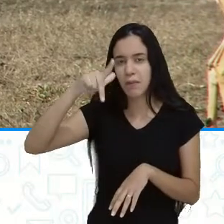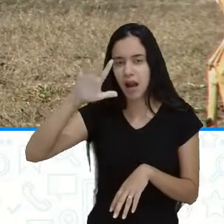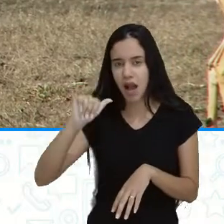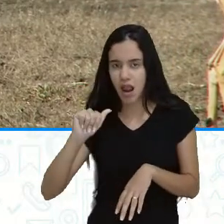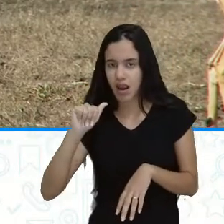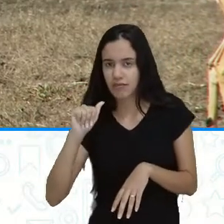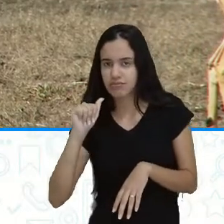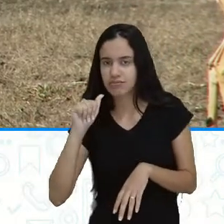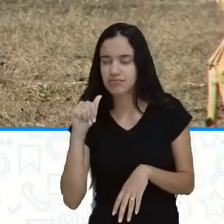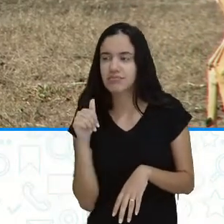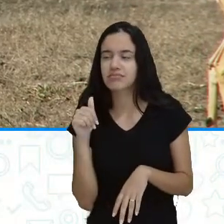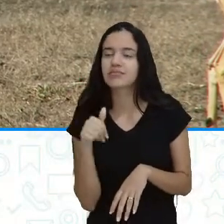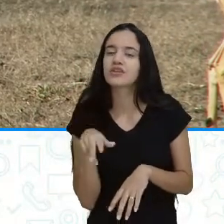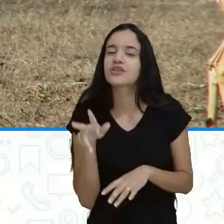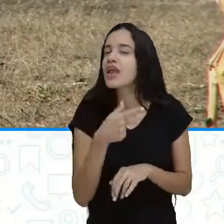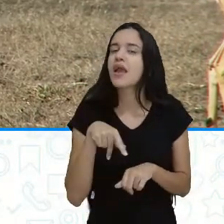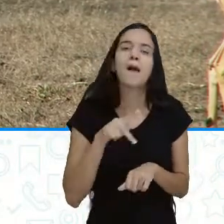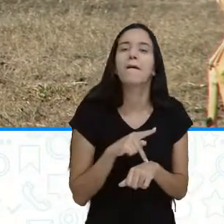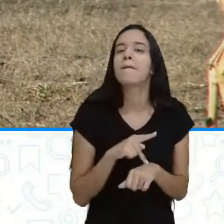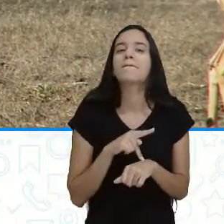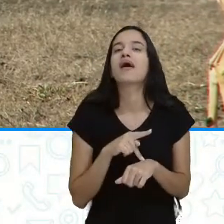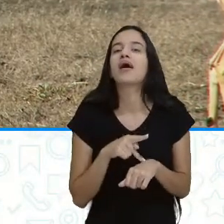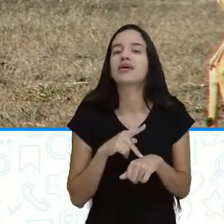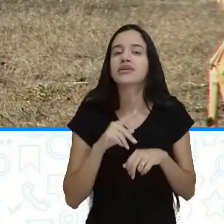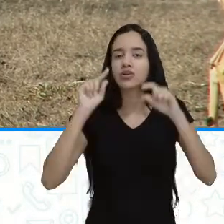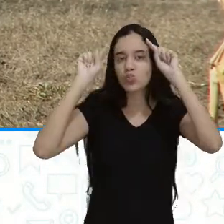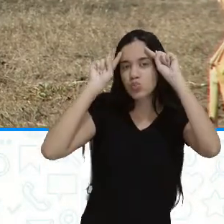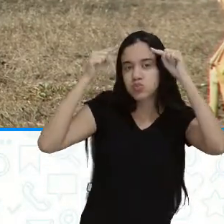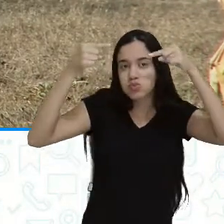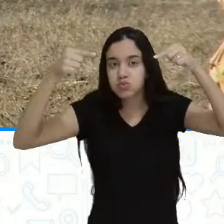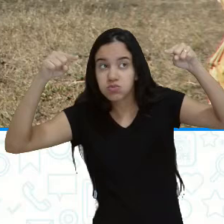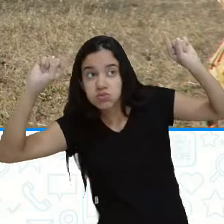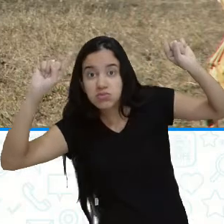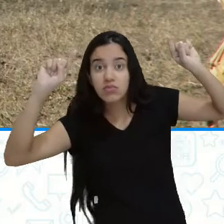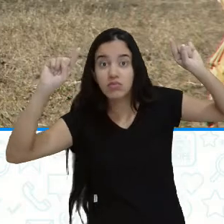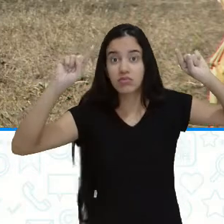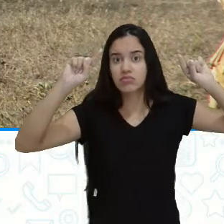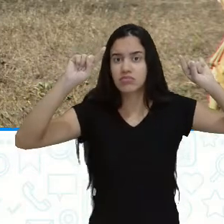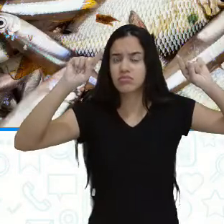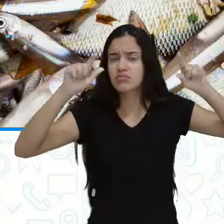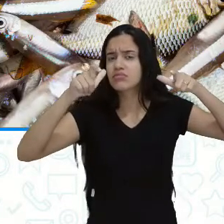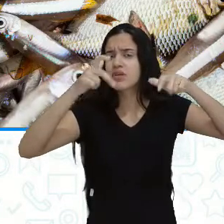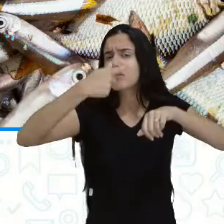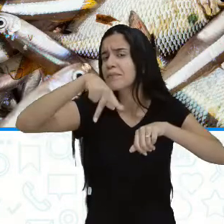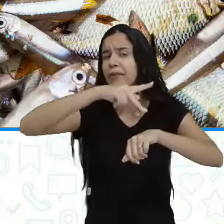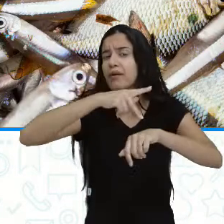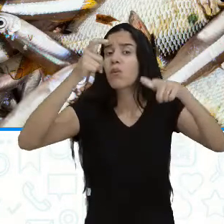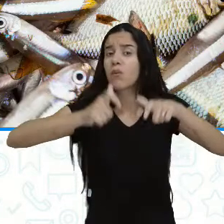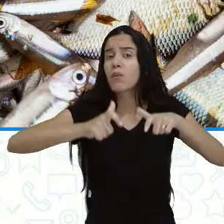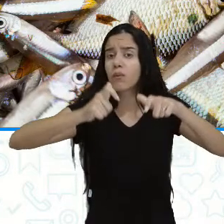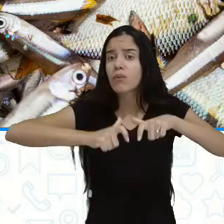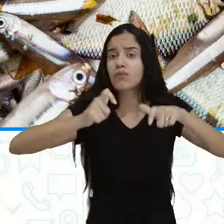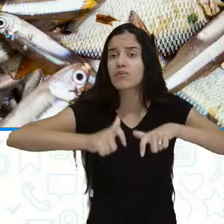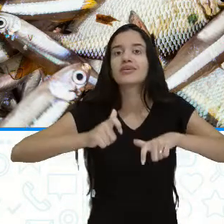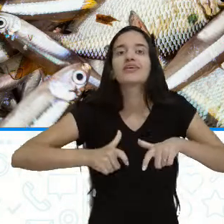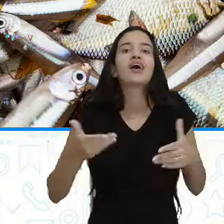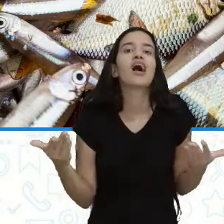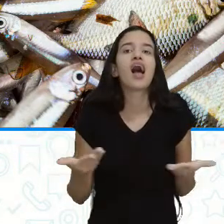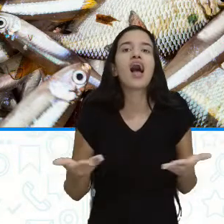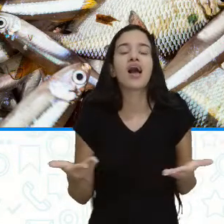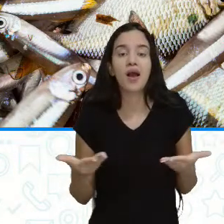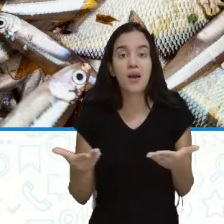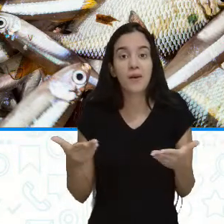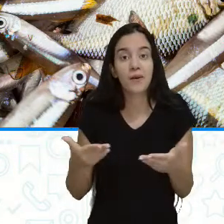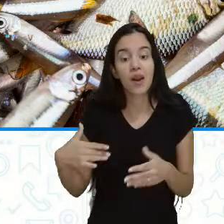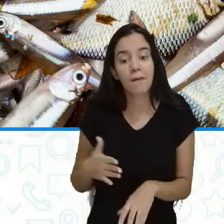nome Impala? De que país é esse bicho? Não é? Pois é. Impala. Impala, isso mesmo. Lambari. Quem gosta